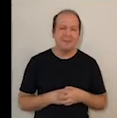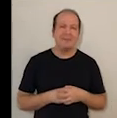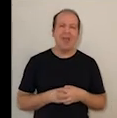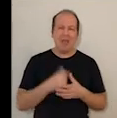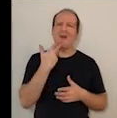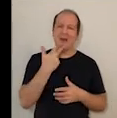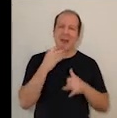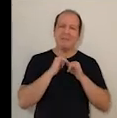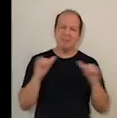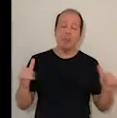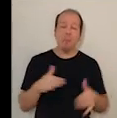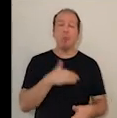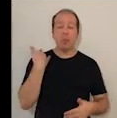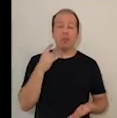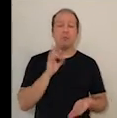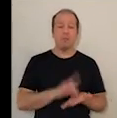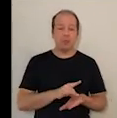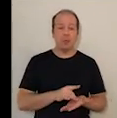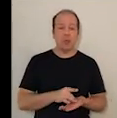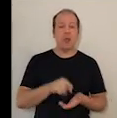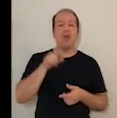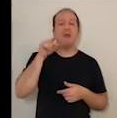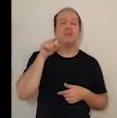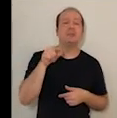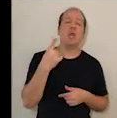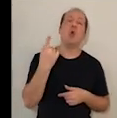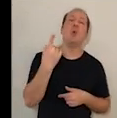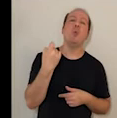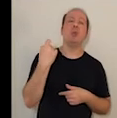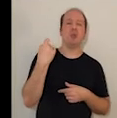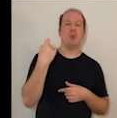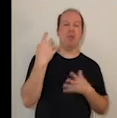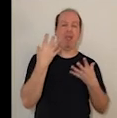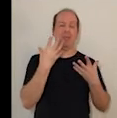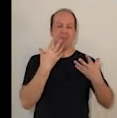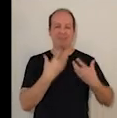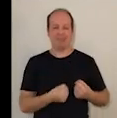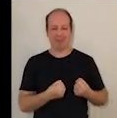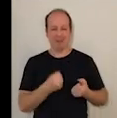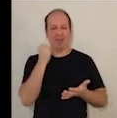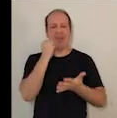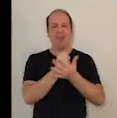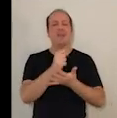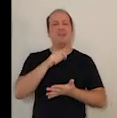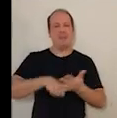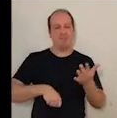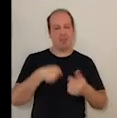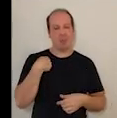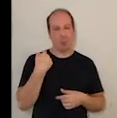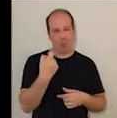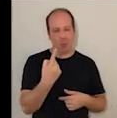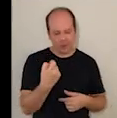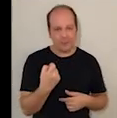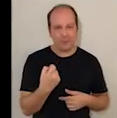cacholeta. Nomeio você, meu único herdeiro. E você lê o testamento na presença daqueles abutres. Enquanto eu fico